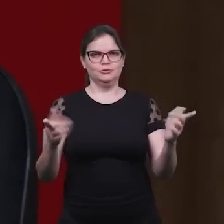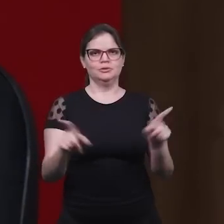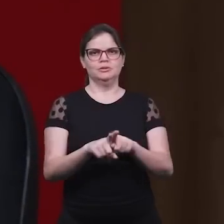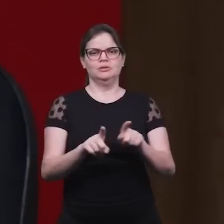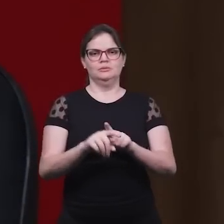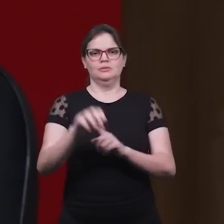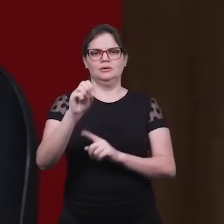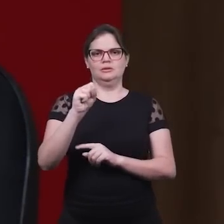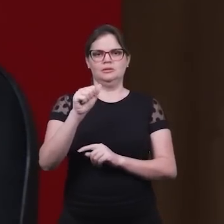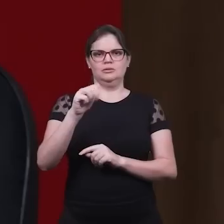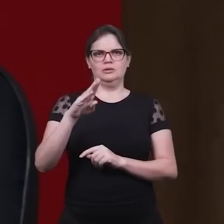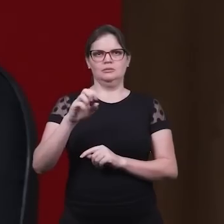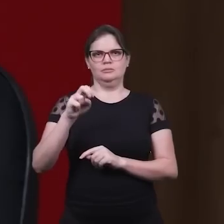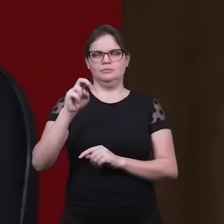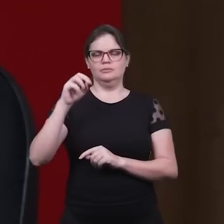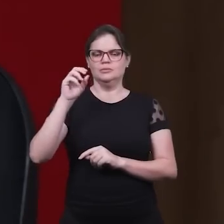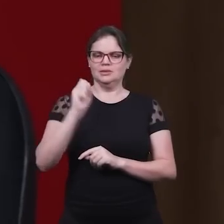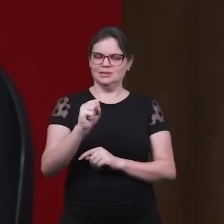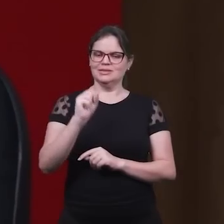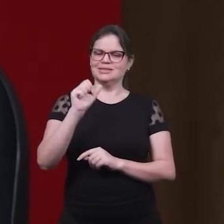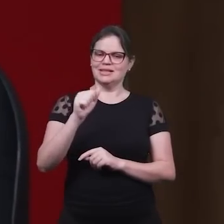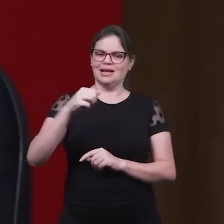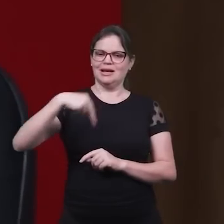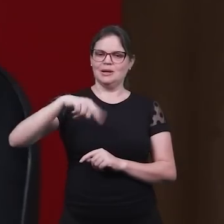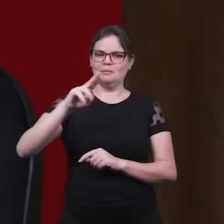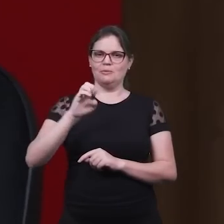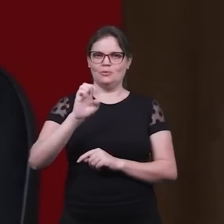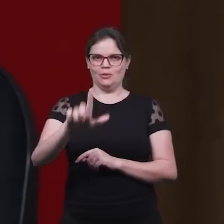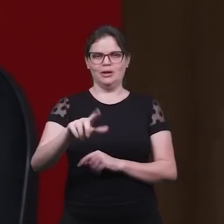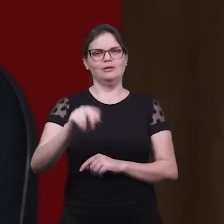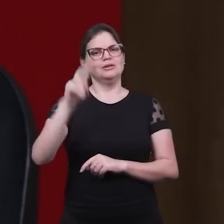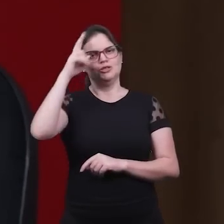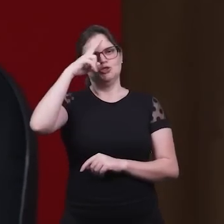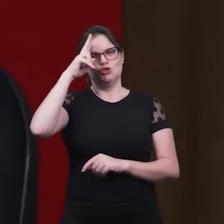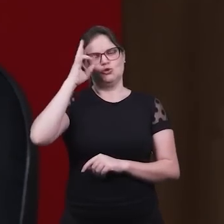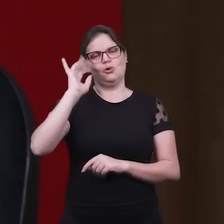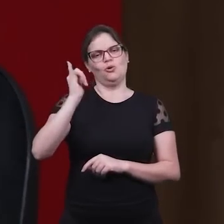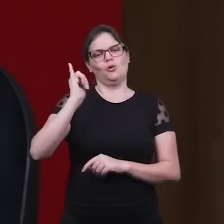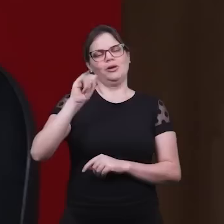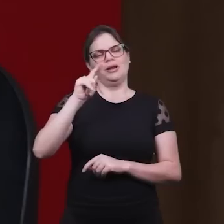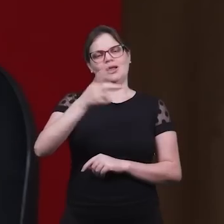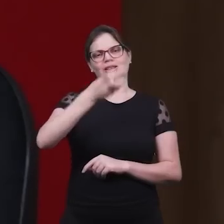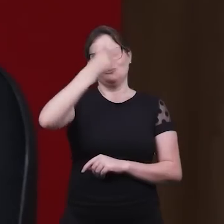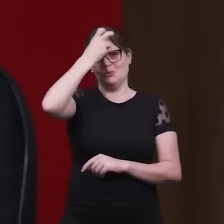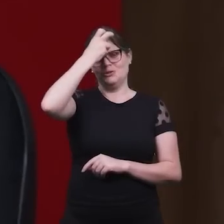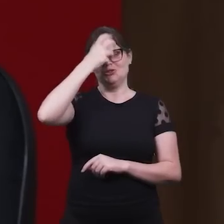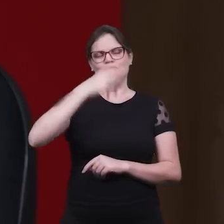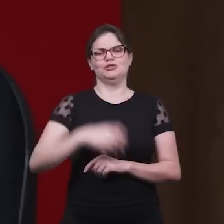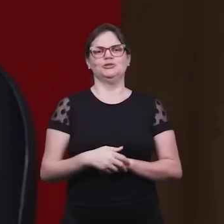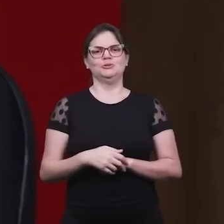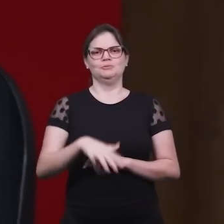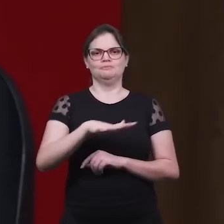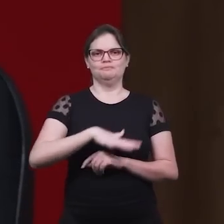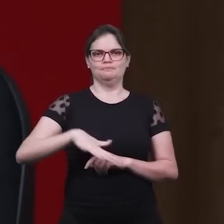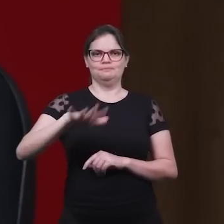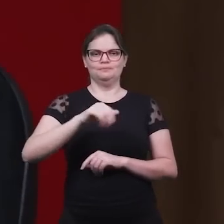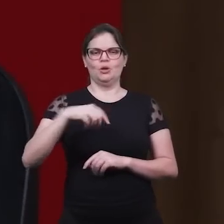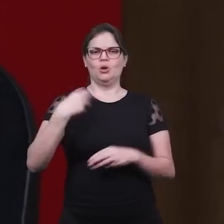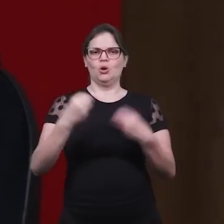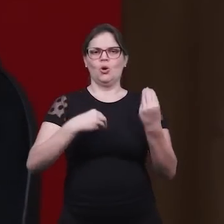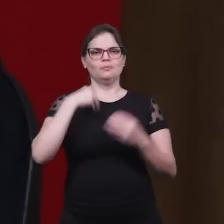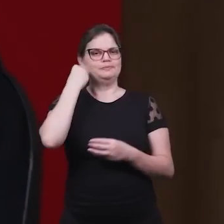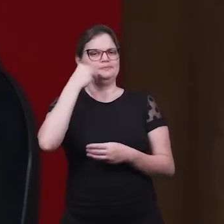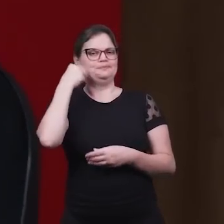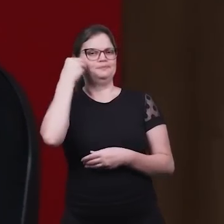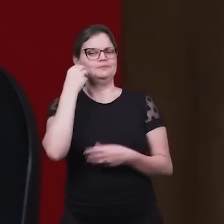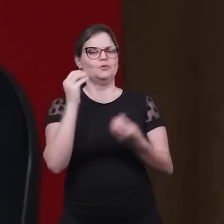Samuel. Pode Senhor. Com as suas histórias da viagem que teve lá no Egito, uma parte da caminhada do